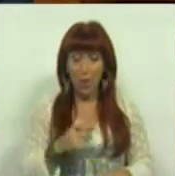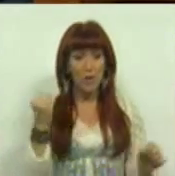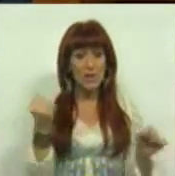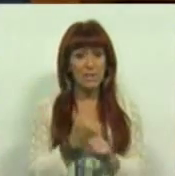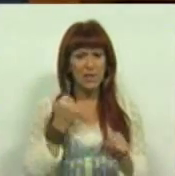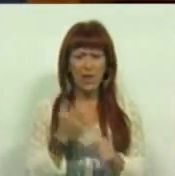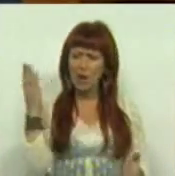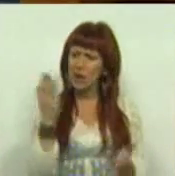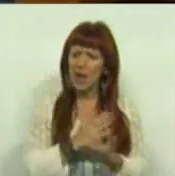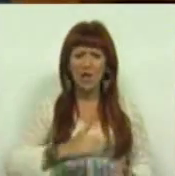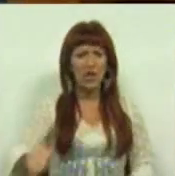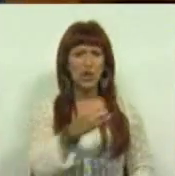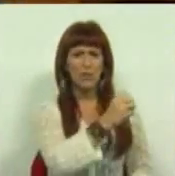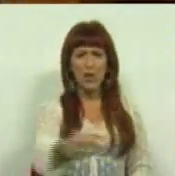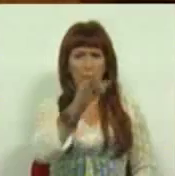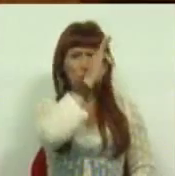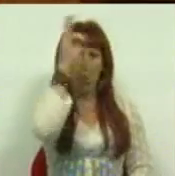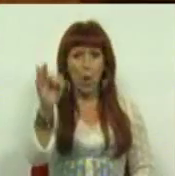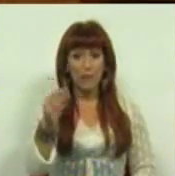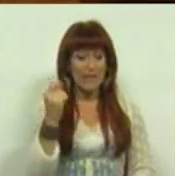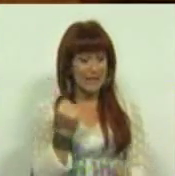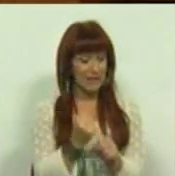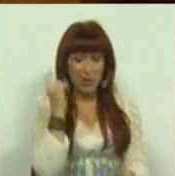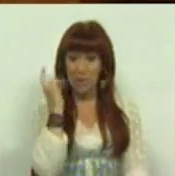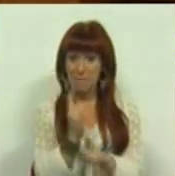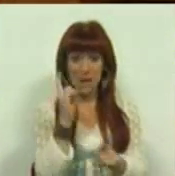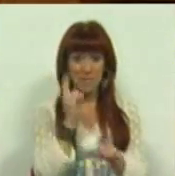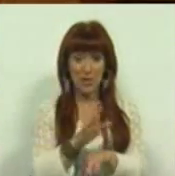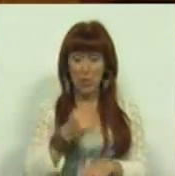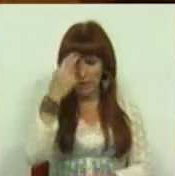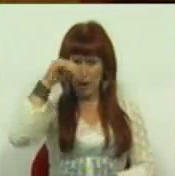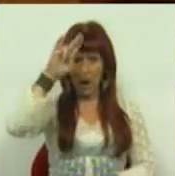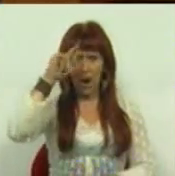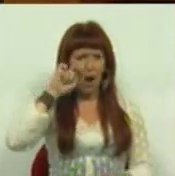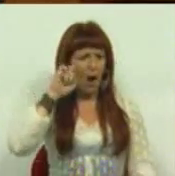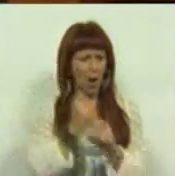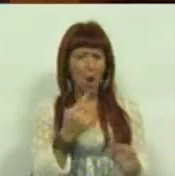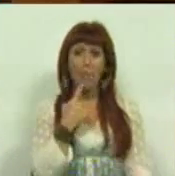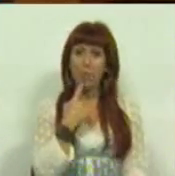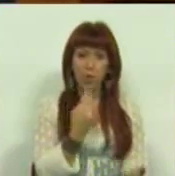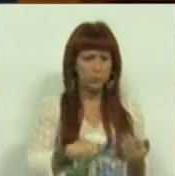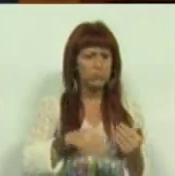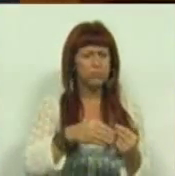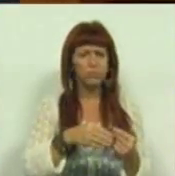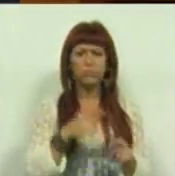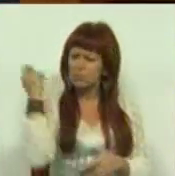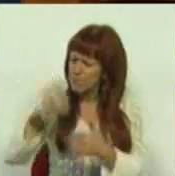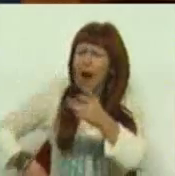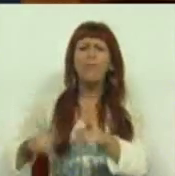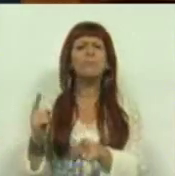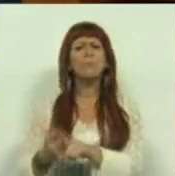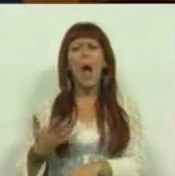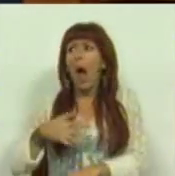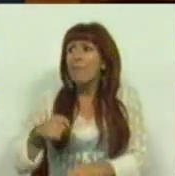serviços desde 2004. Os mesmos serviços que, quando se enganam e cobram a mais, continuam a multar quem